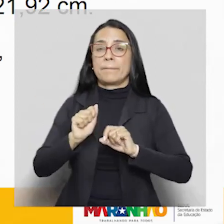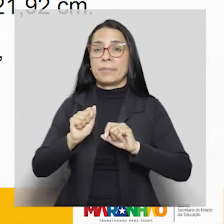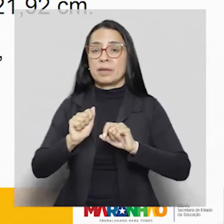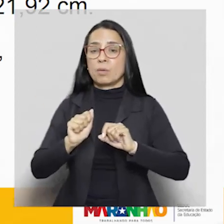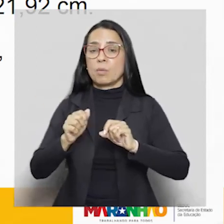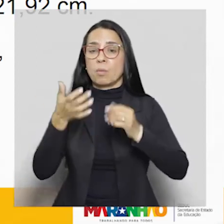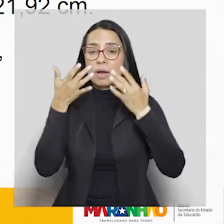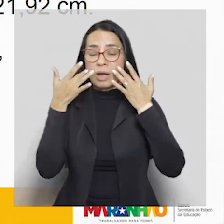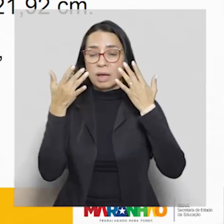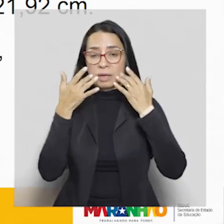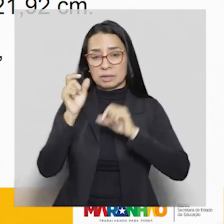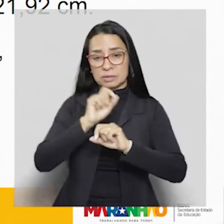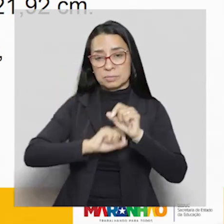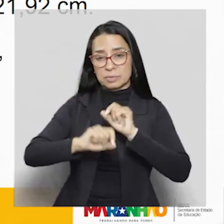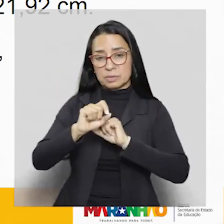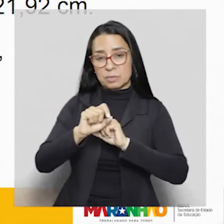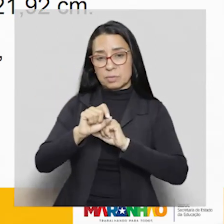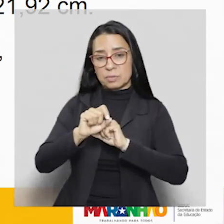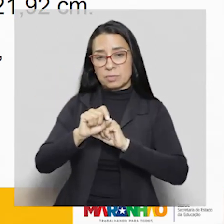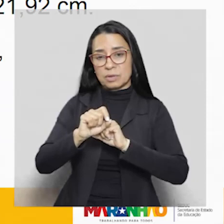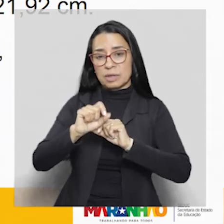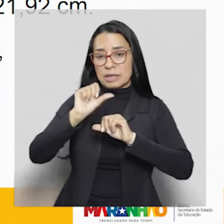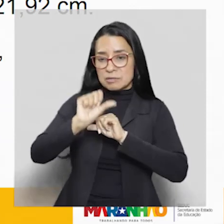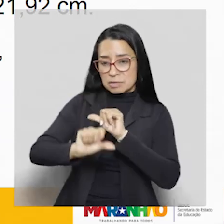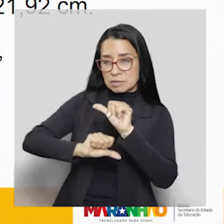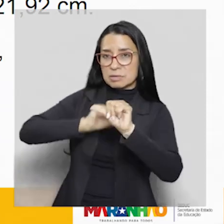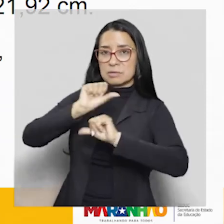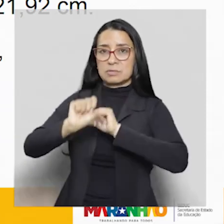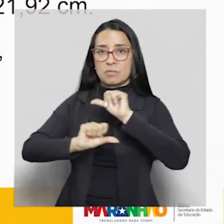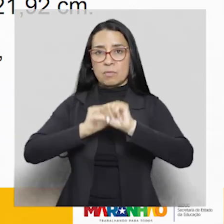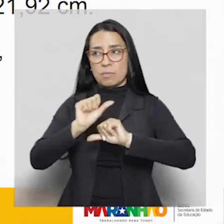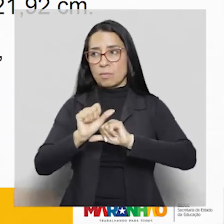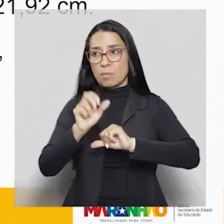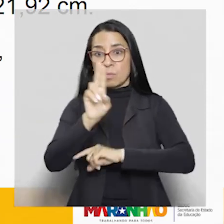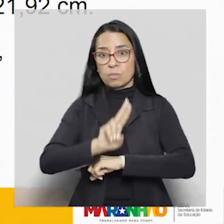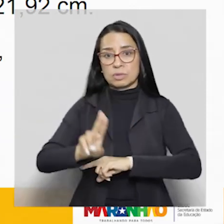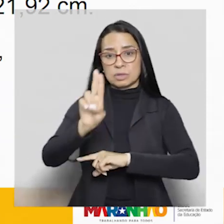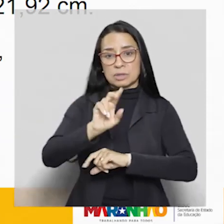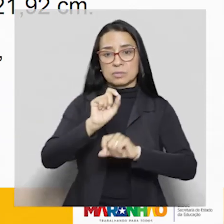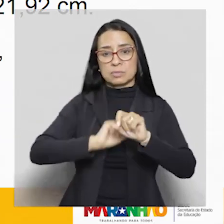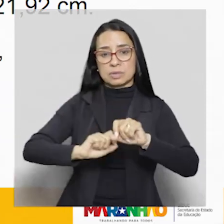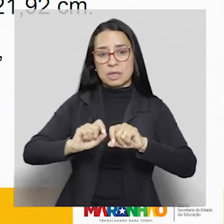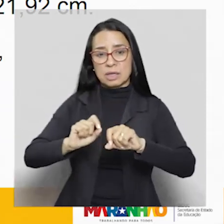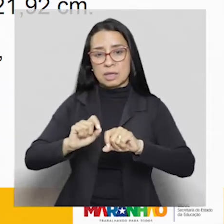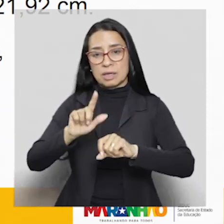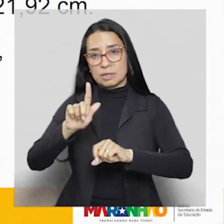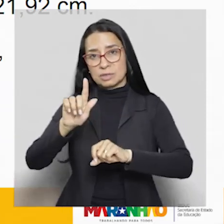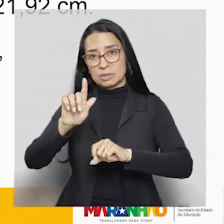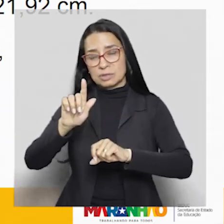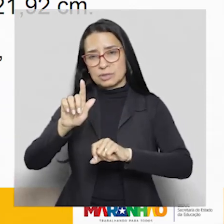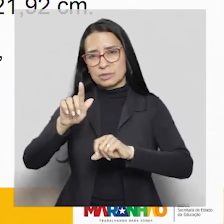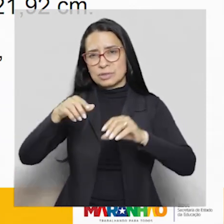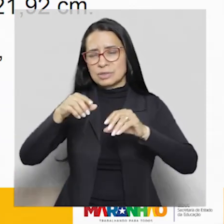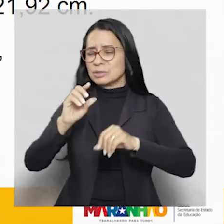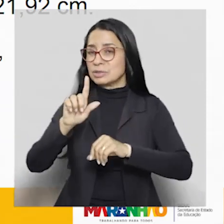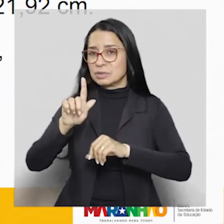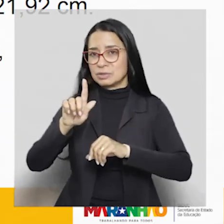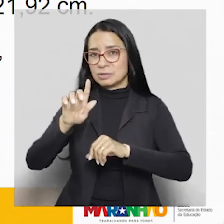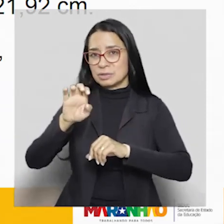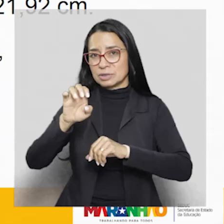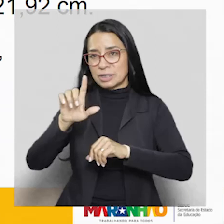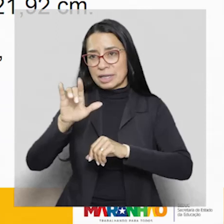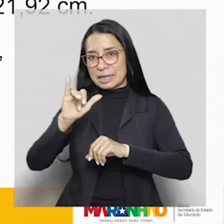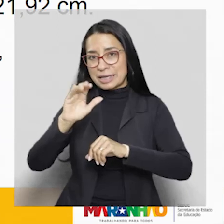tamanho, a foto de Jackson Pollock, e refez a foto de Jackson Pollock utilizando geleia. Oi? Pois